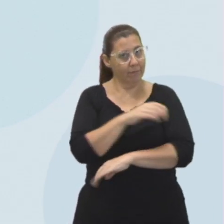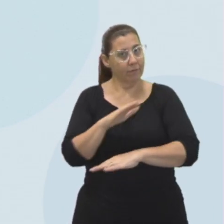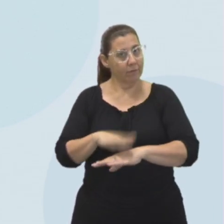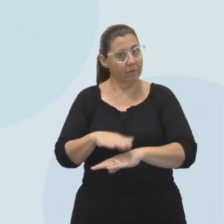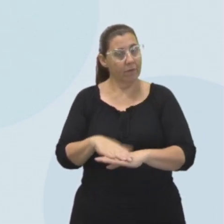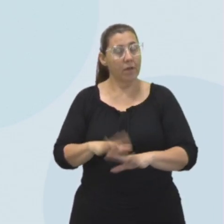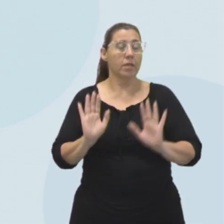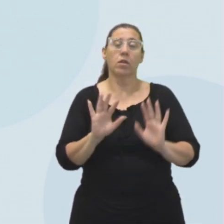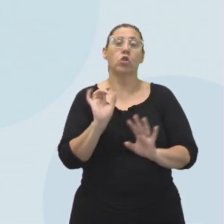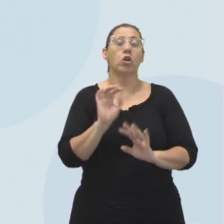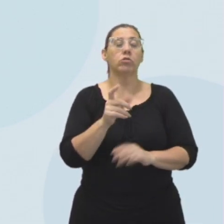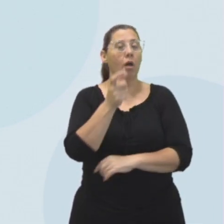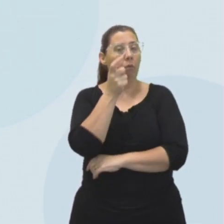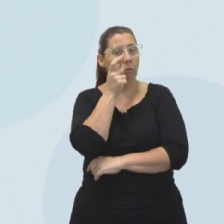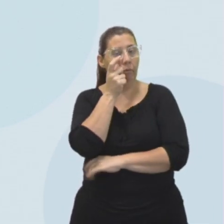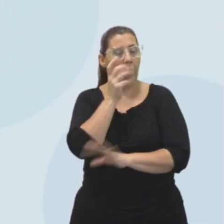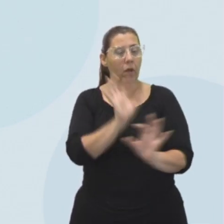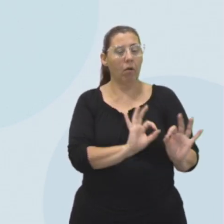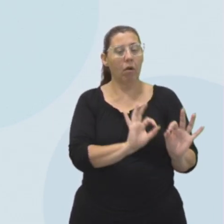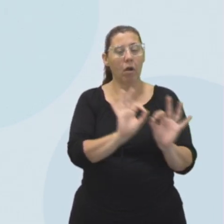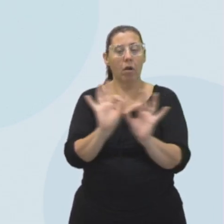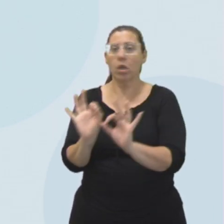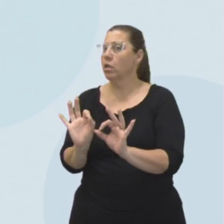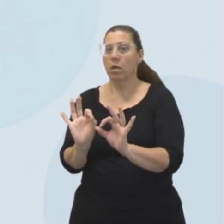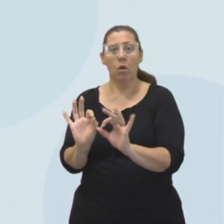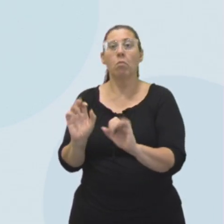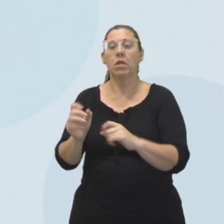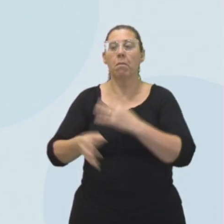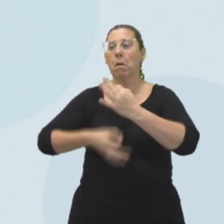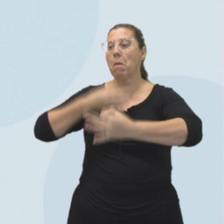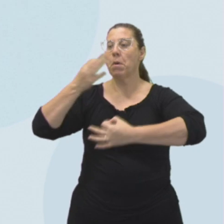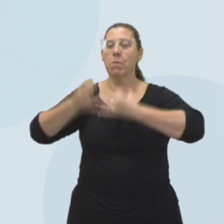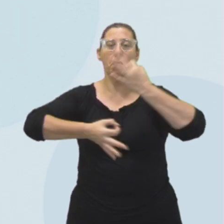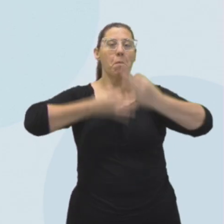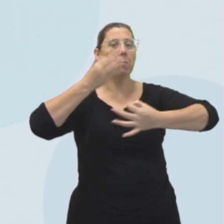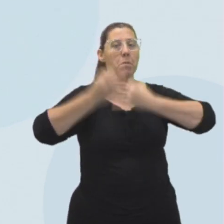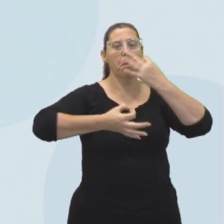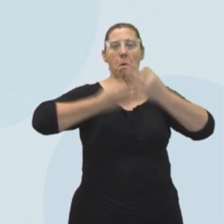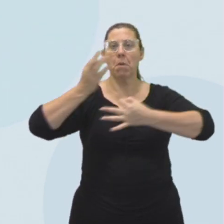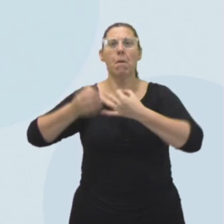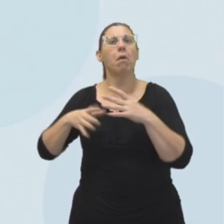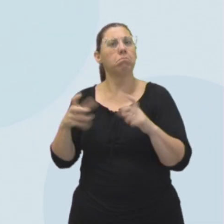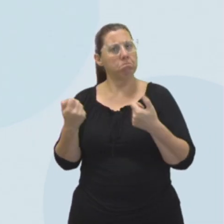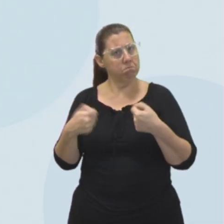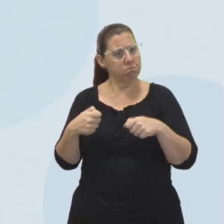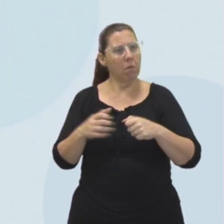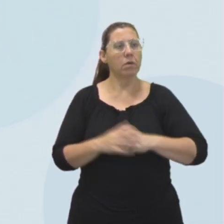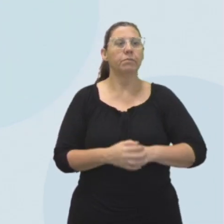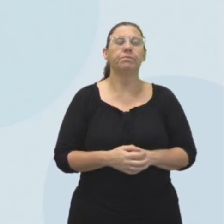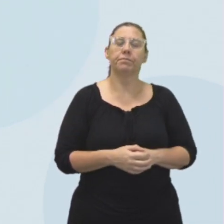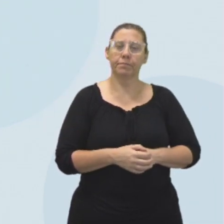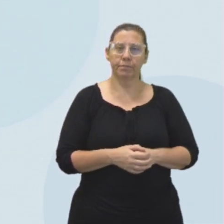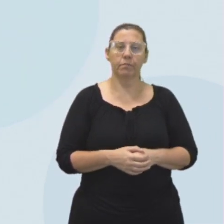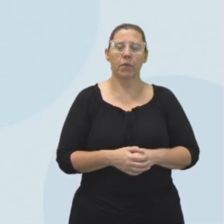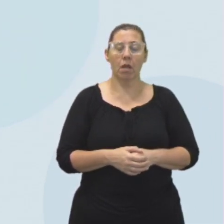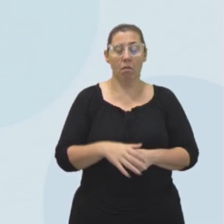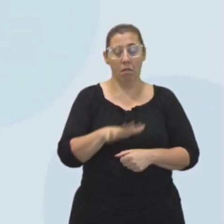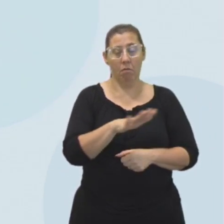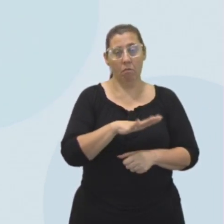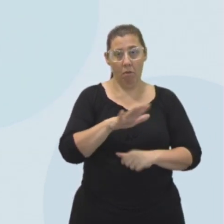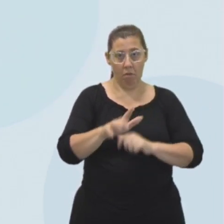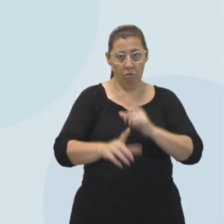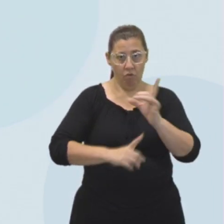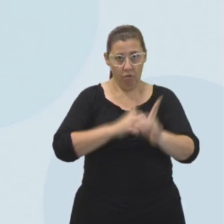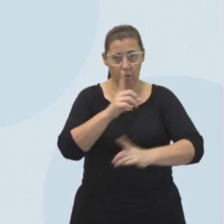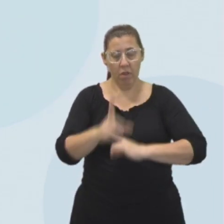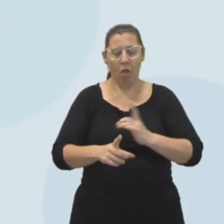não apenas assistir, mas comentar todas as produções que os nossos estudantes fazem. Trabalhar narrativa digital em vários